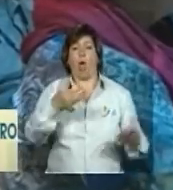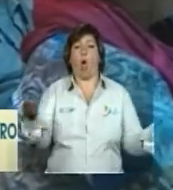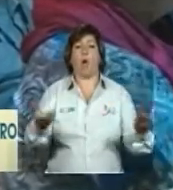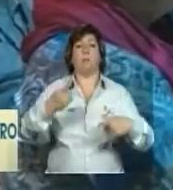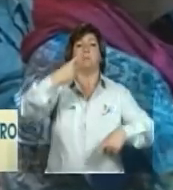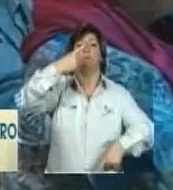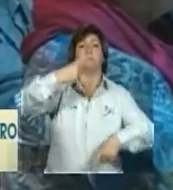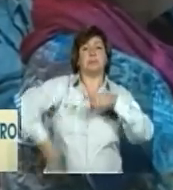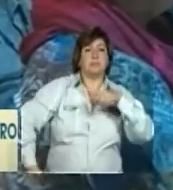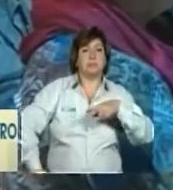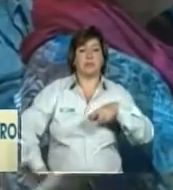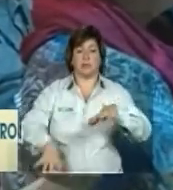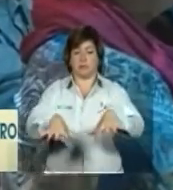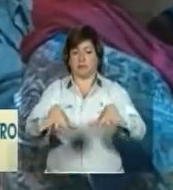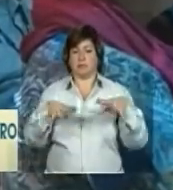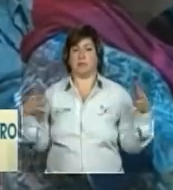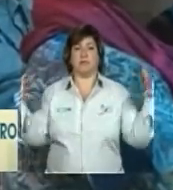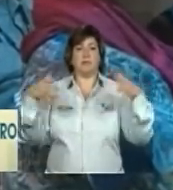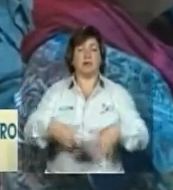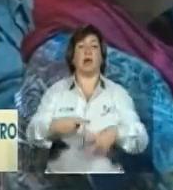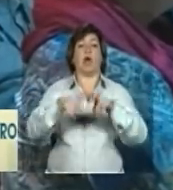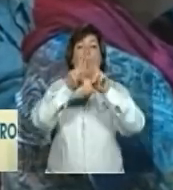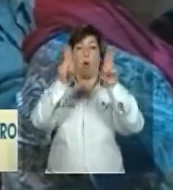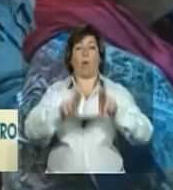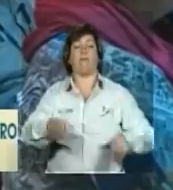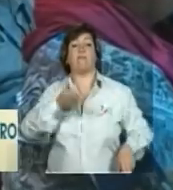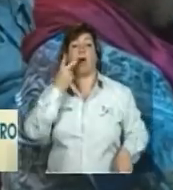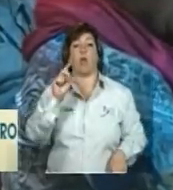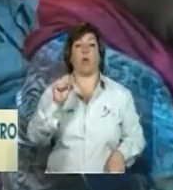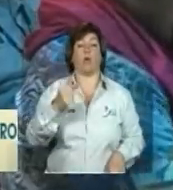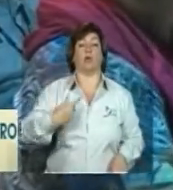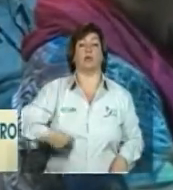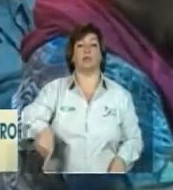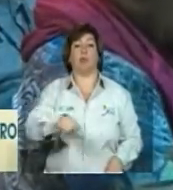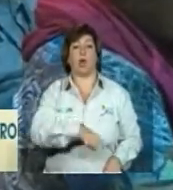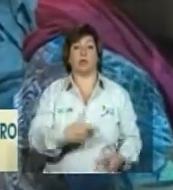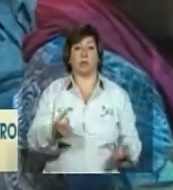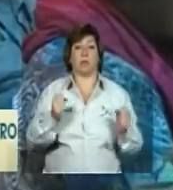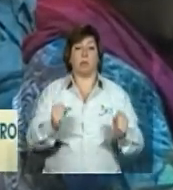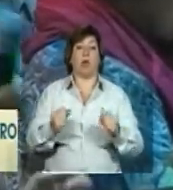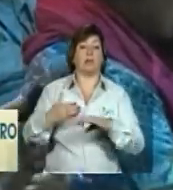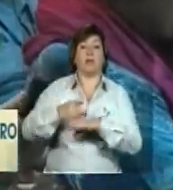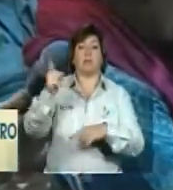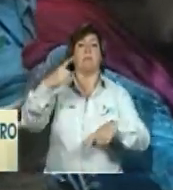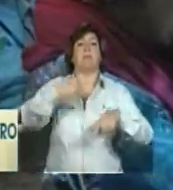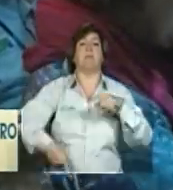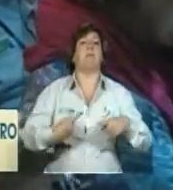hoje da plenária, depois da ONU ter dito que a gente poderia entrar.